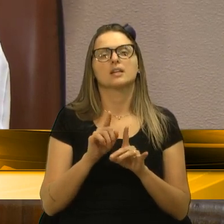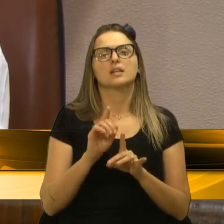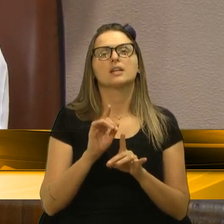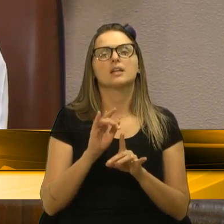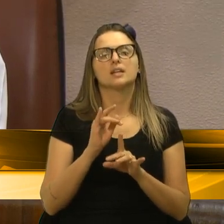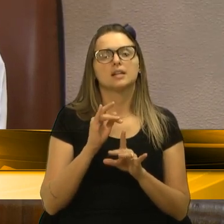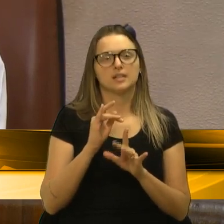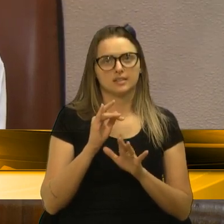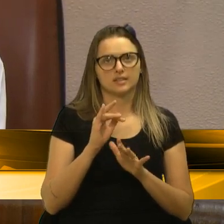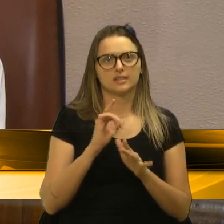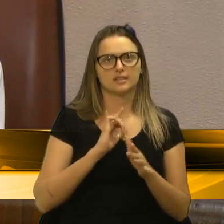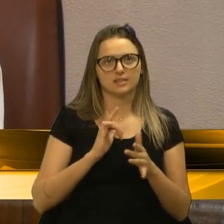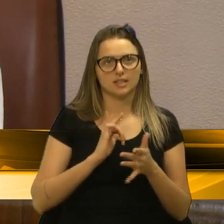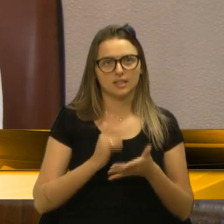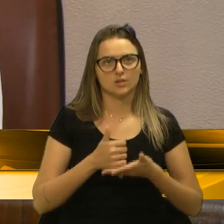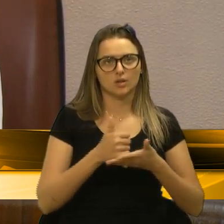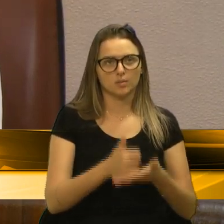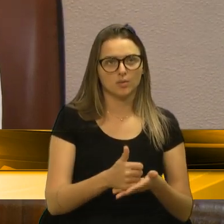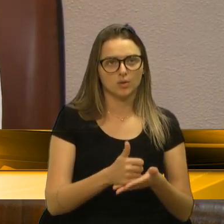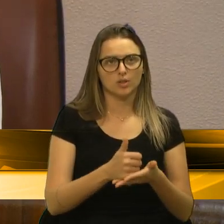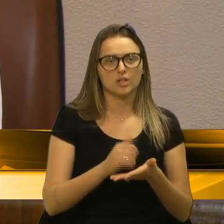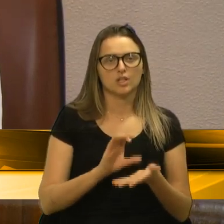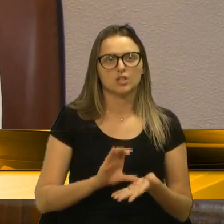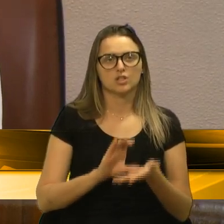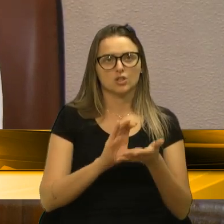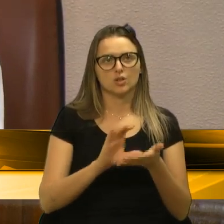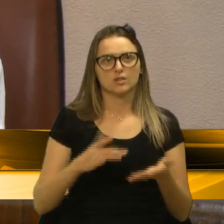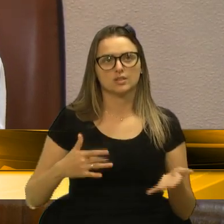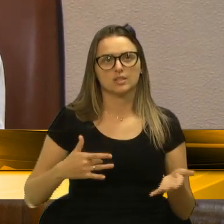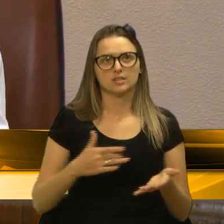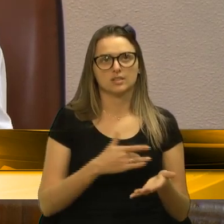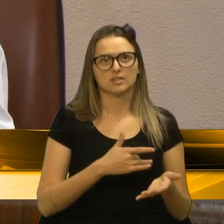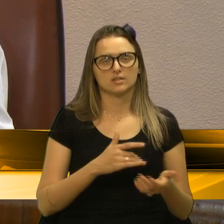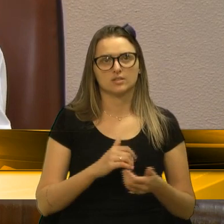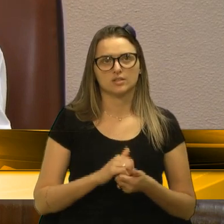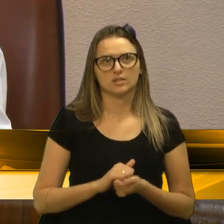de conferências e conselhos da saúde.